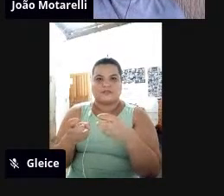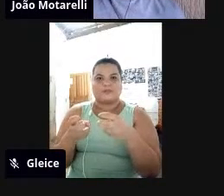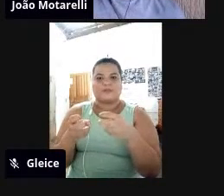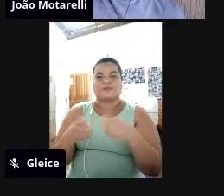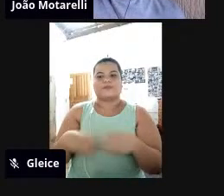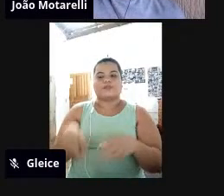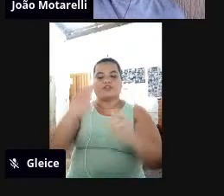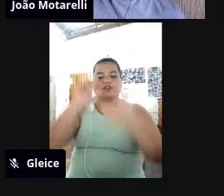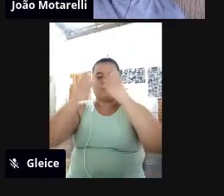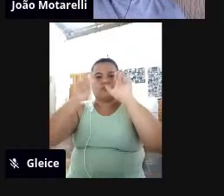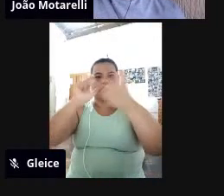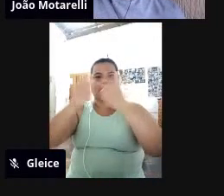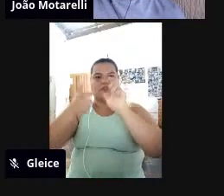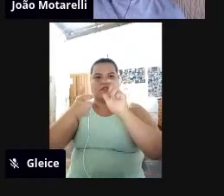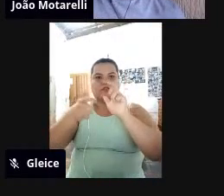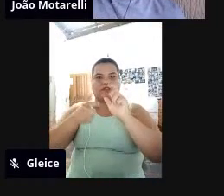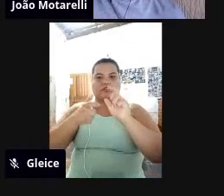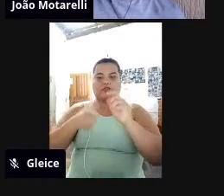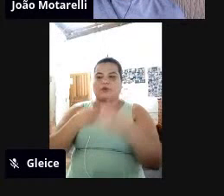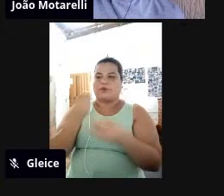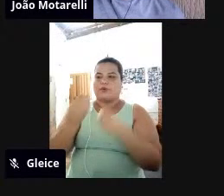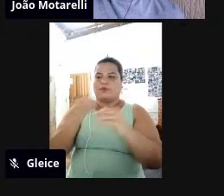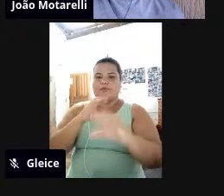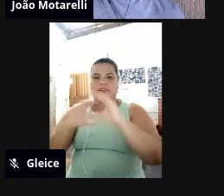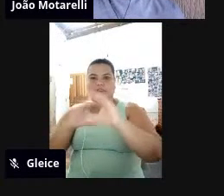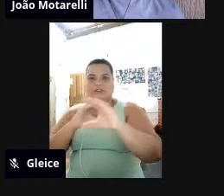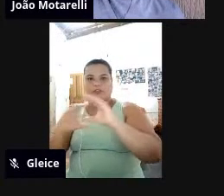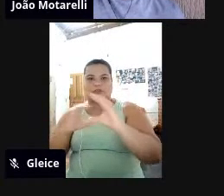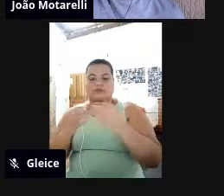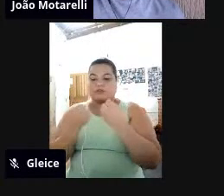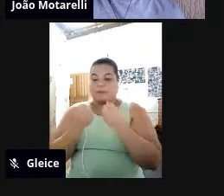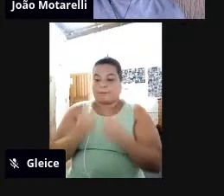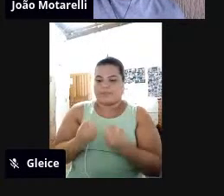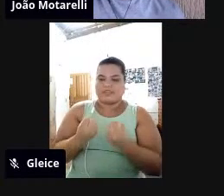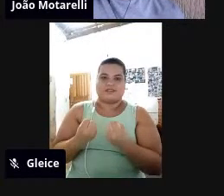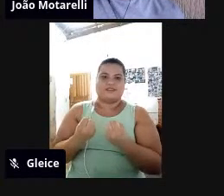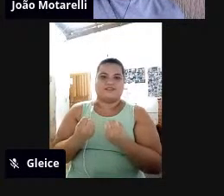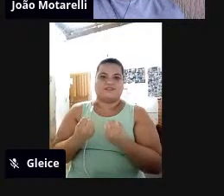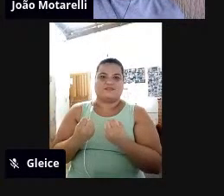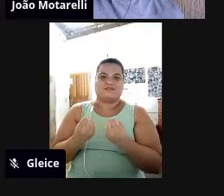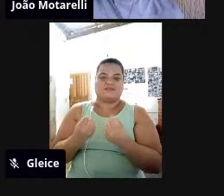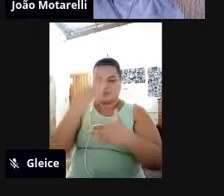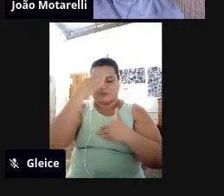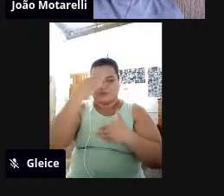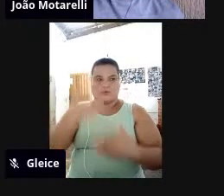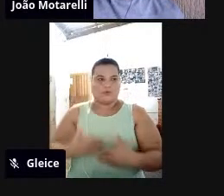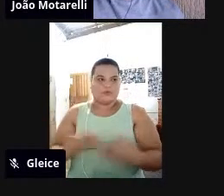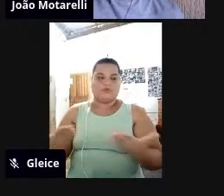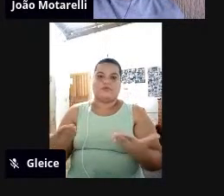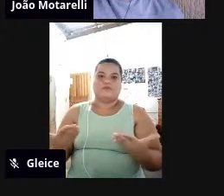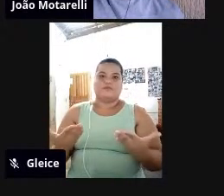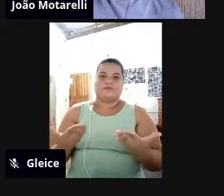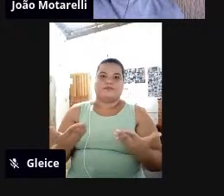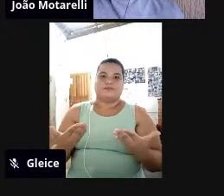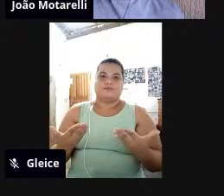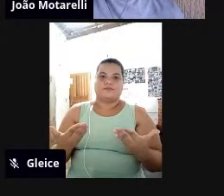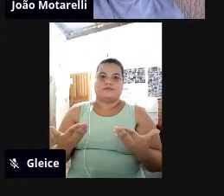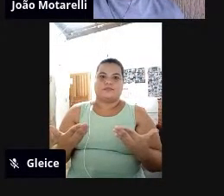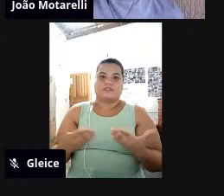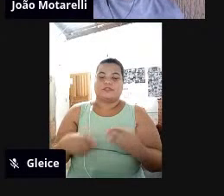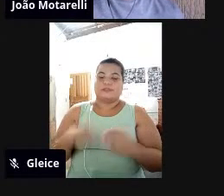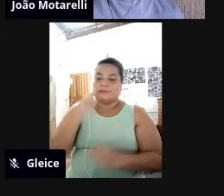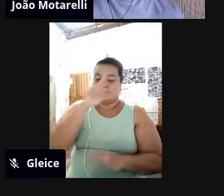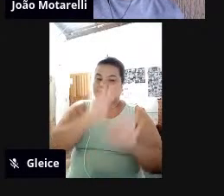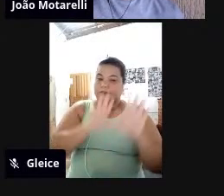em como você se comunica com os atletas sobre peso e performance, foque em formas de promover performance ao atleta que não envolva peso, mantenha um